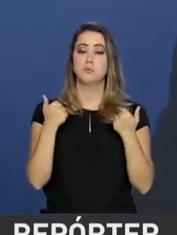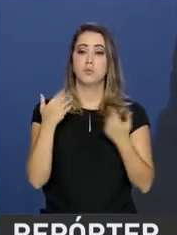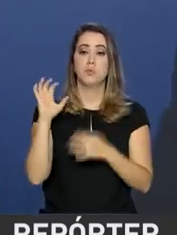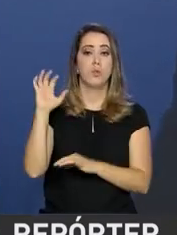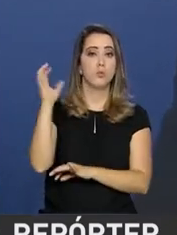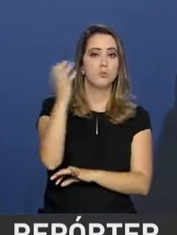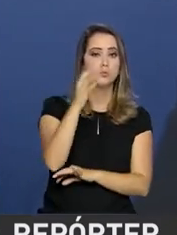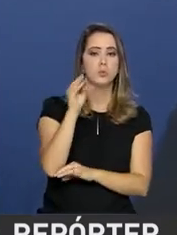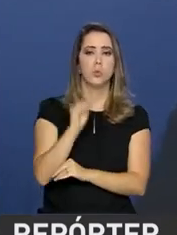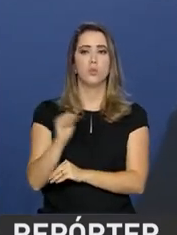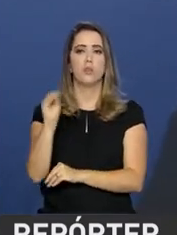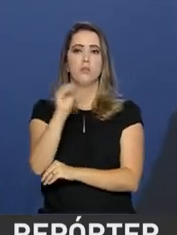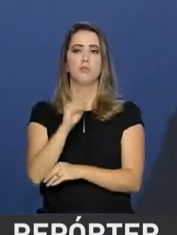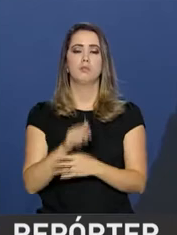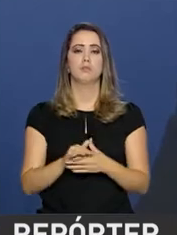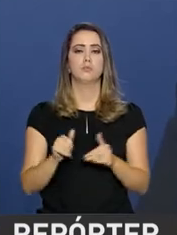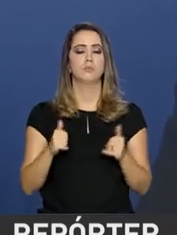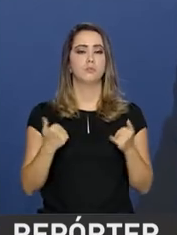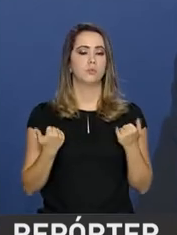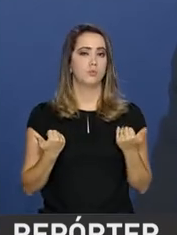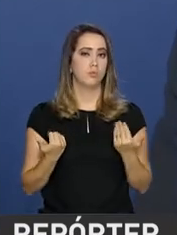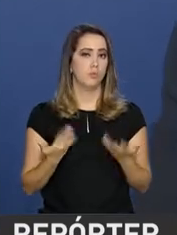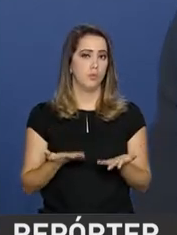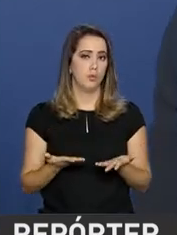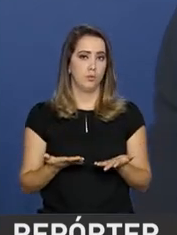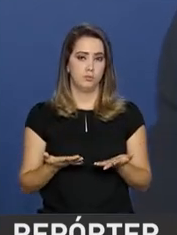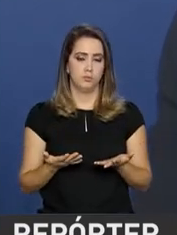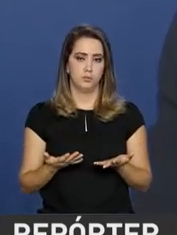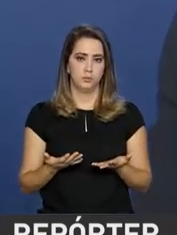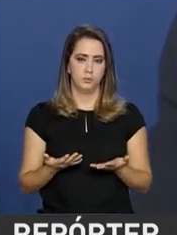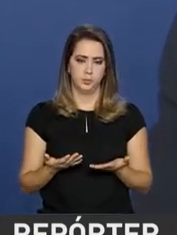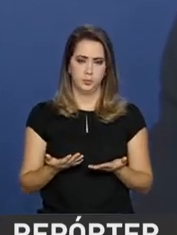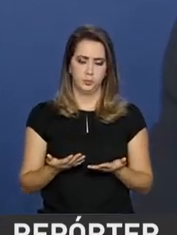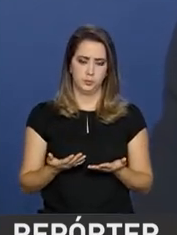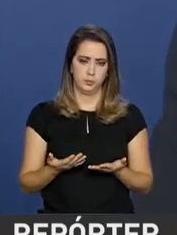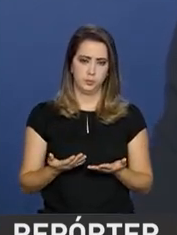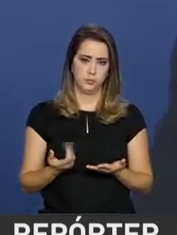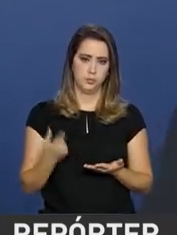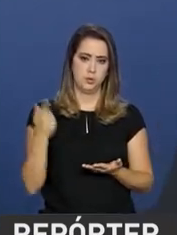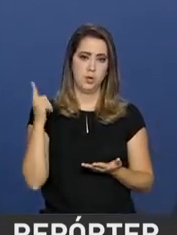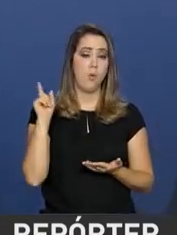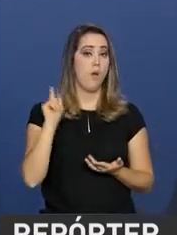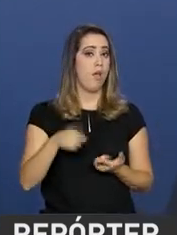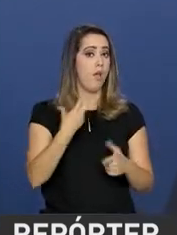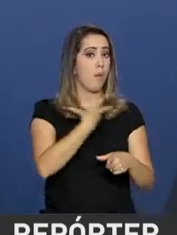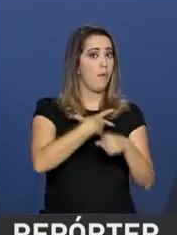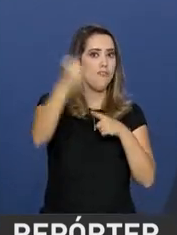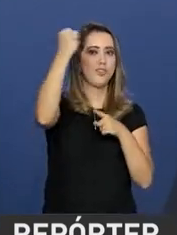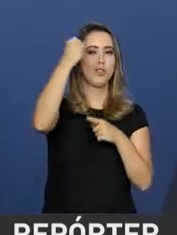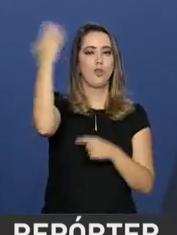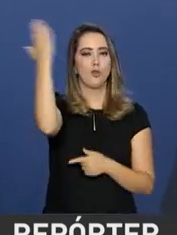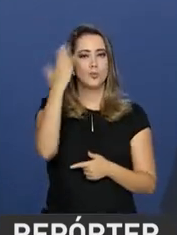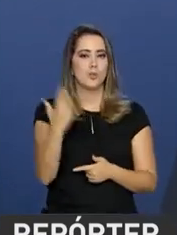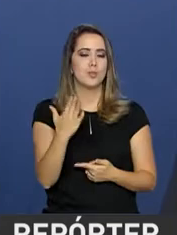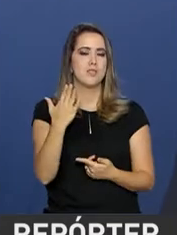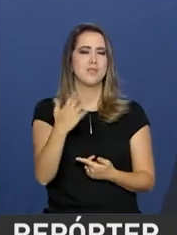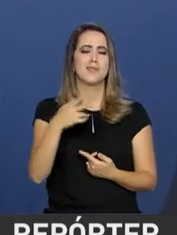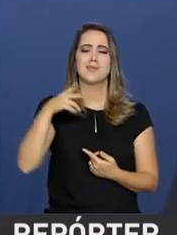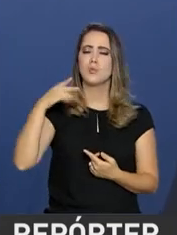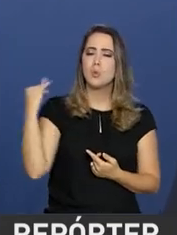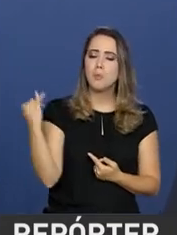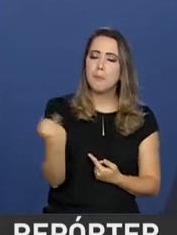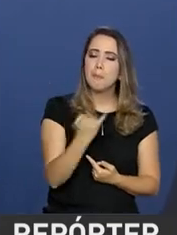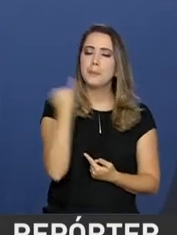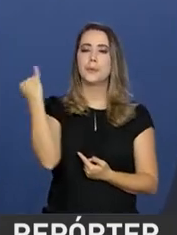é o caso. Então, é um grande ganho para o Brasil, histórica essa